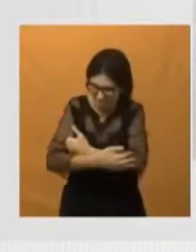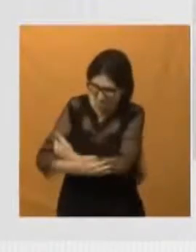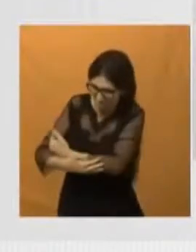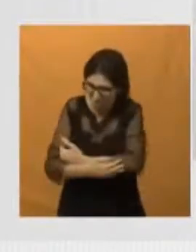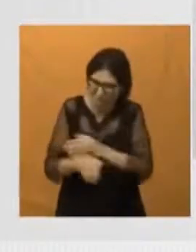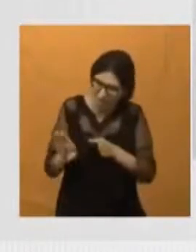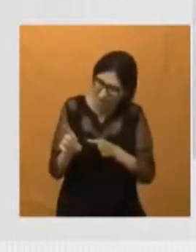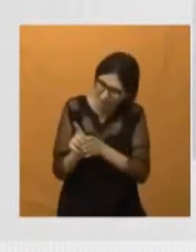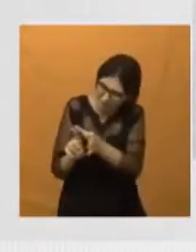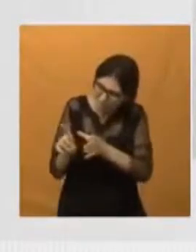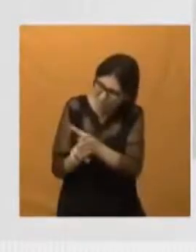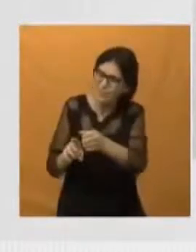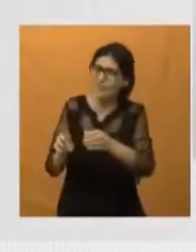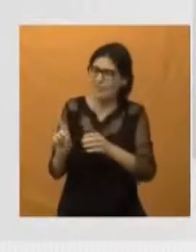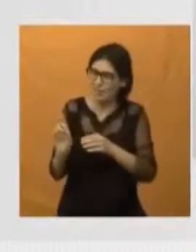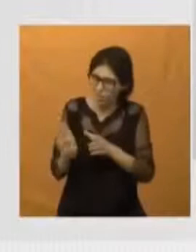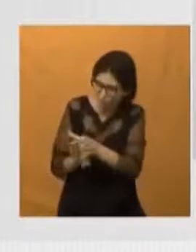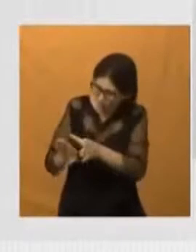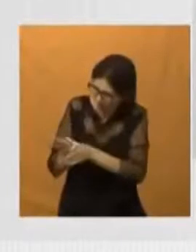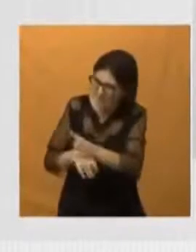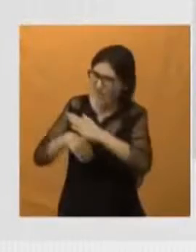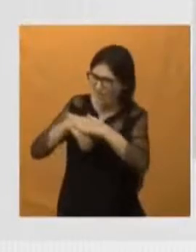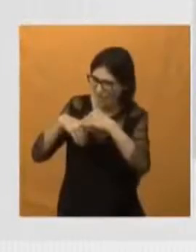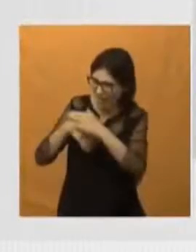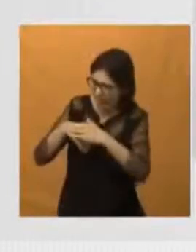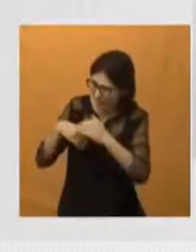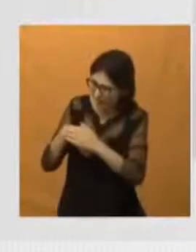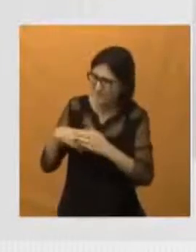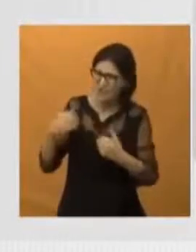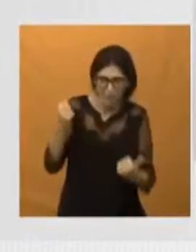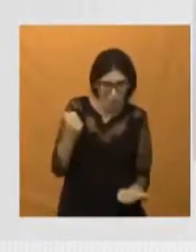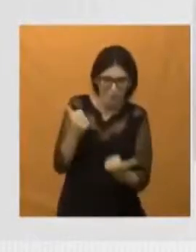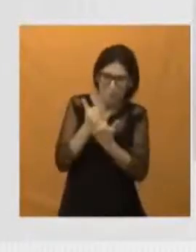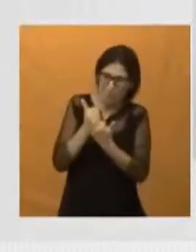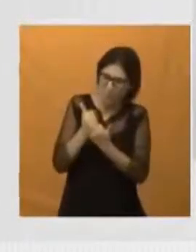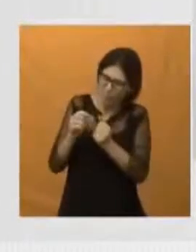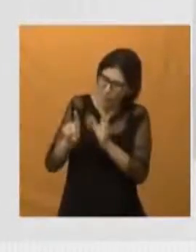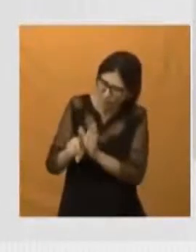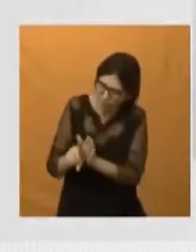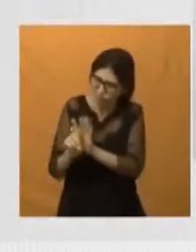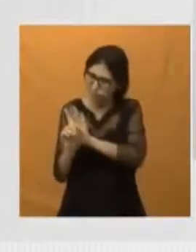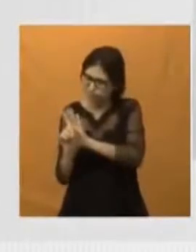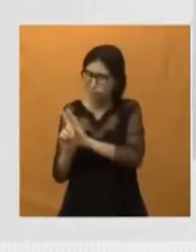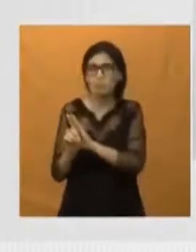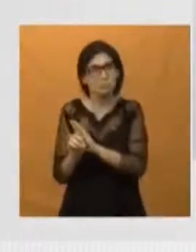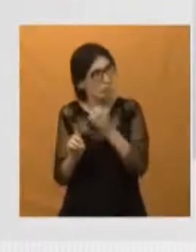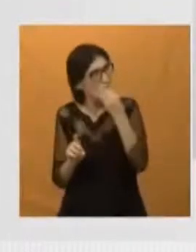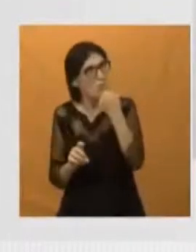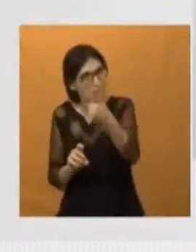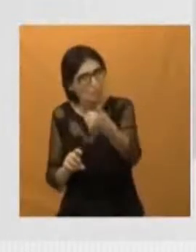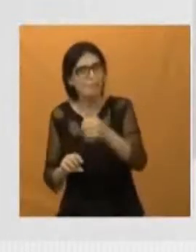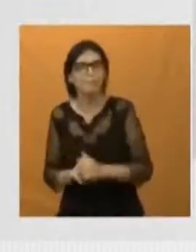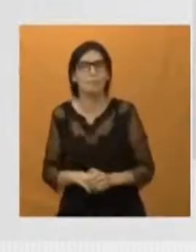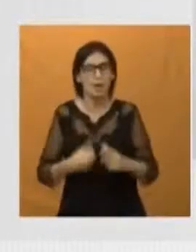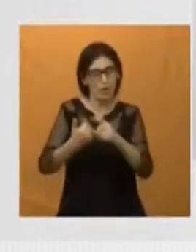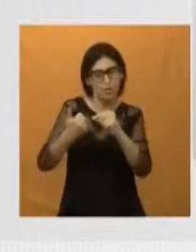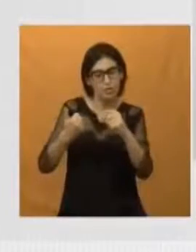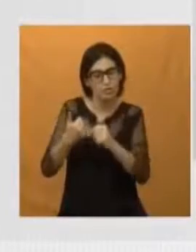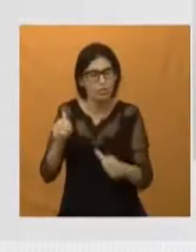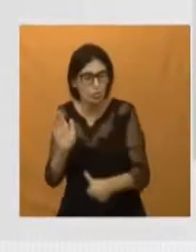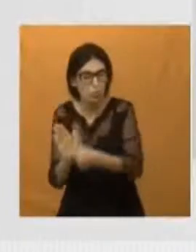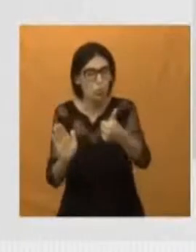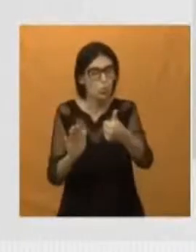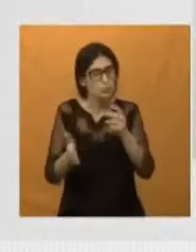vínculos empregativos com os estabelecimentos especificados. O que eu achei interessante destacar aqui nesse artigo 1º é o sempre que